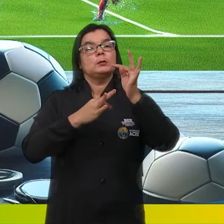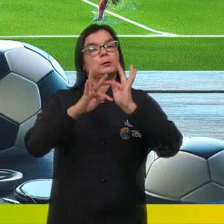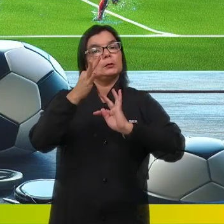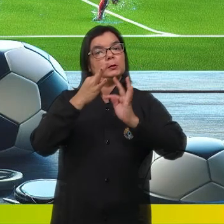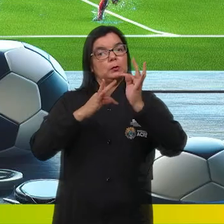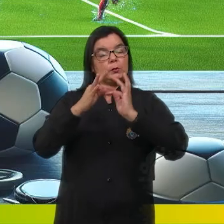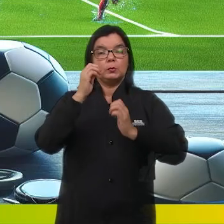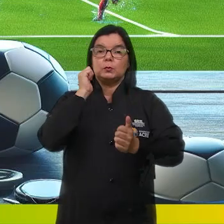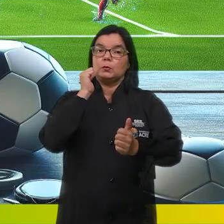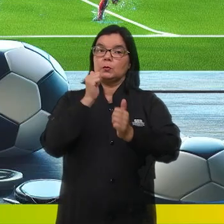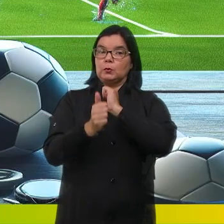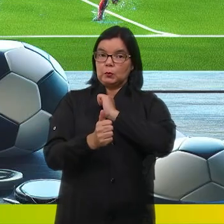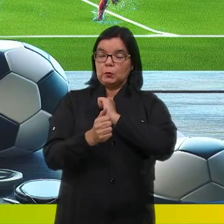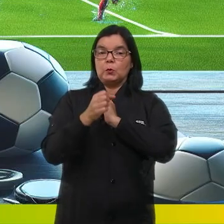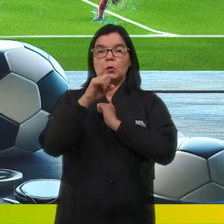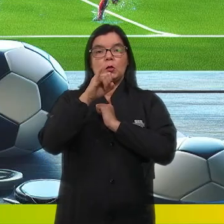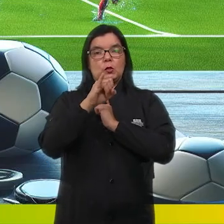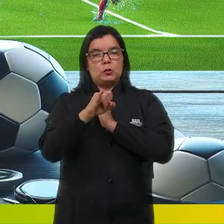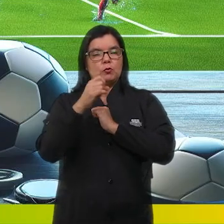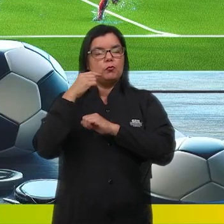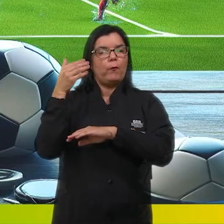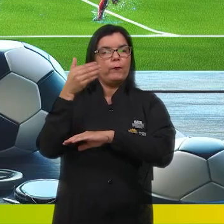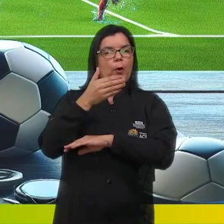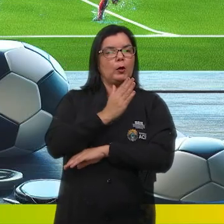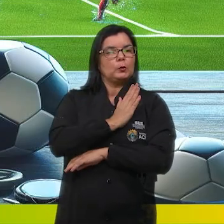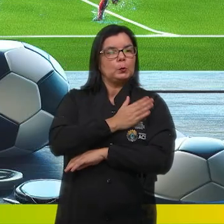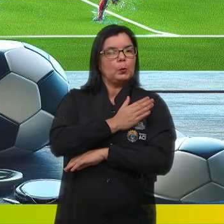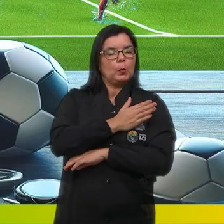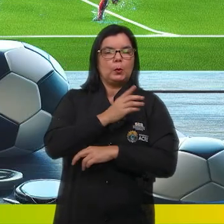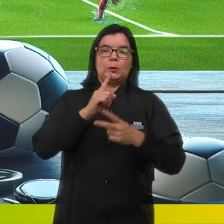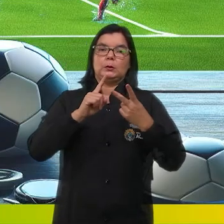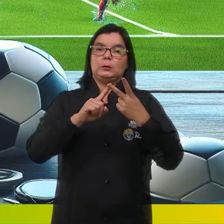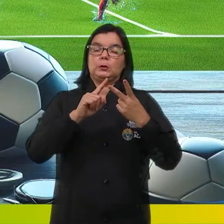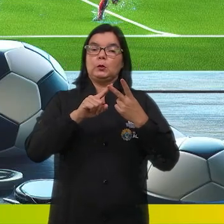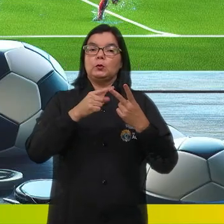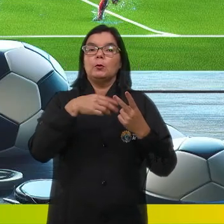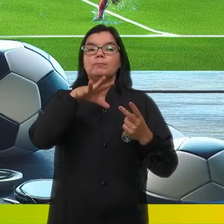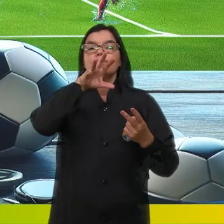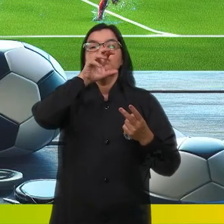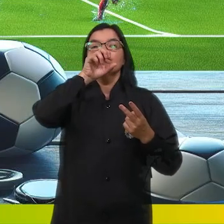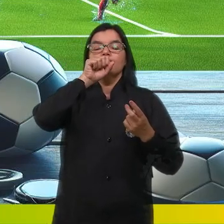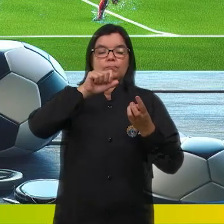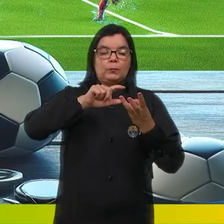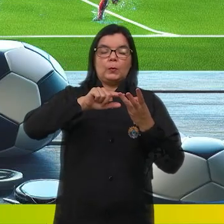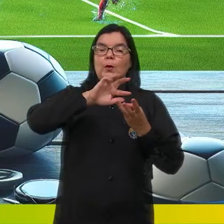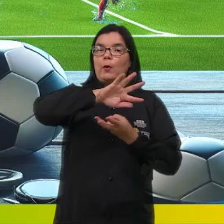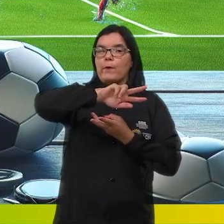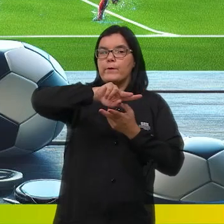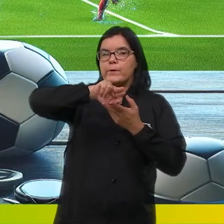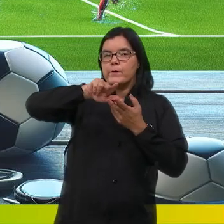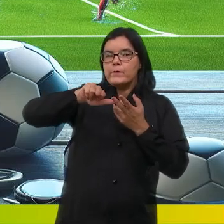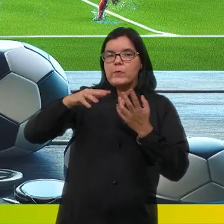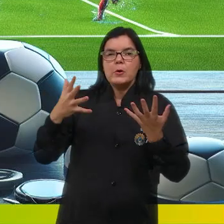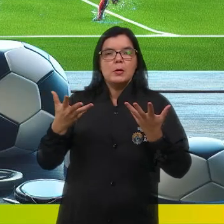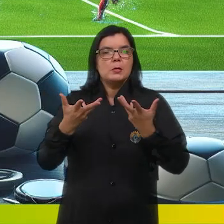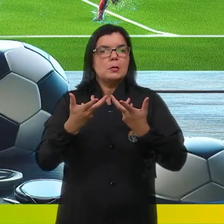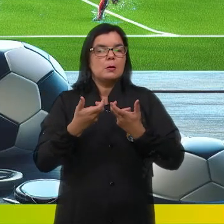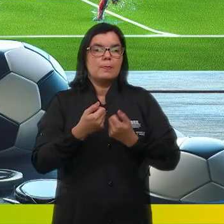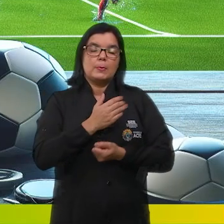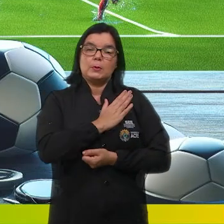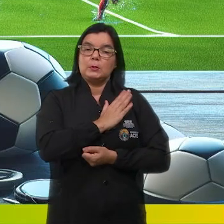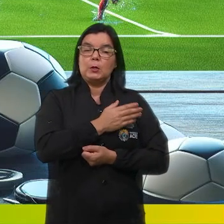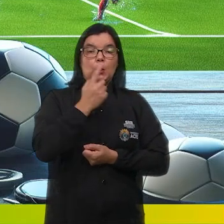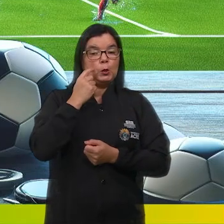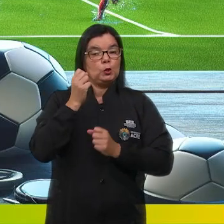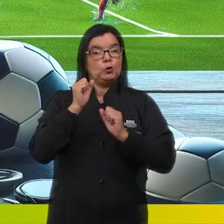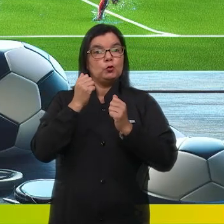aplicadas ao esporte. Sensores de frequência cardíaca, oximetria e variabilidade cardíaca permitem ajustar o treino